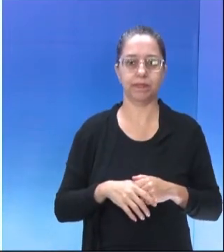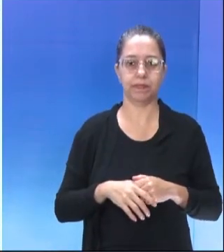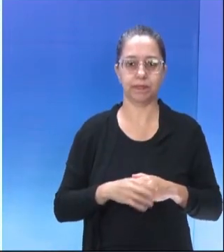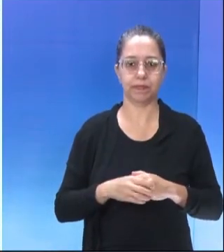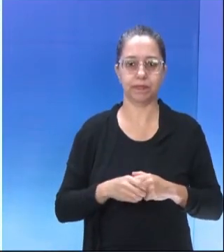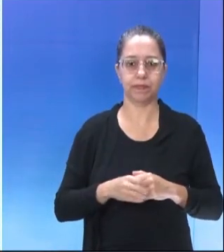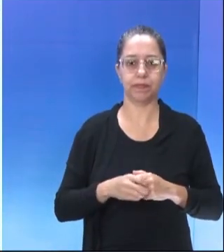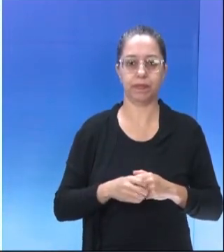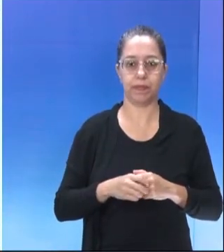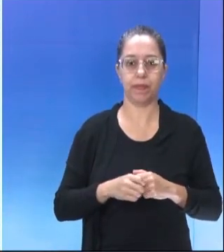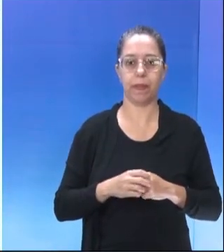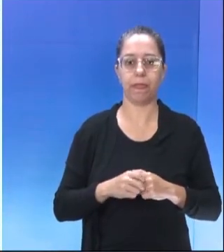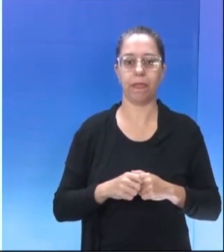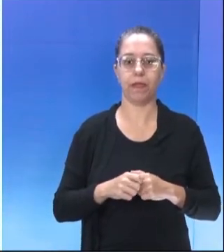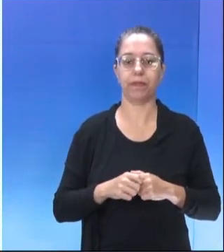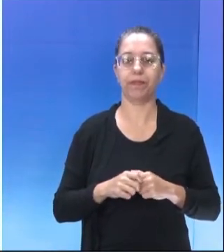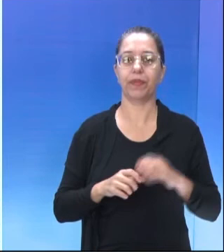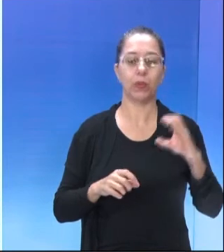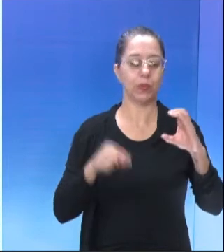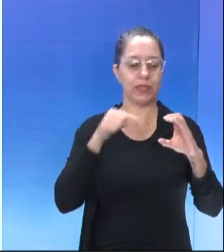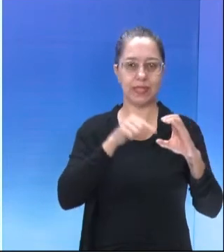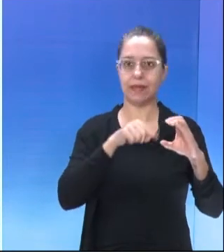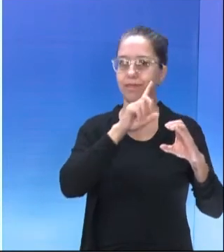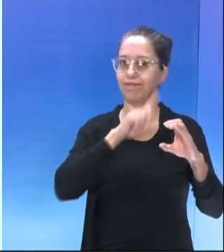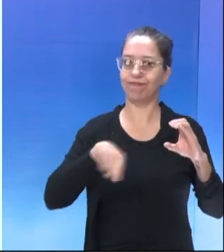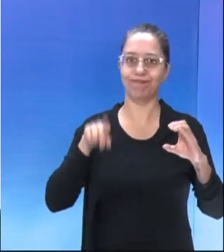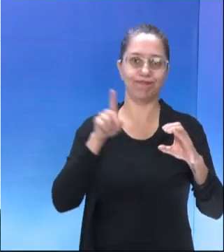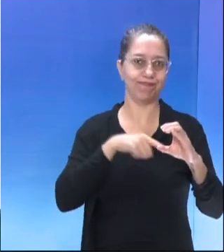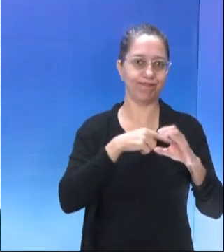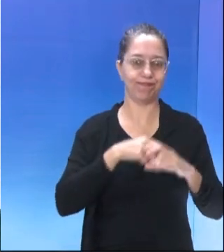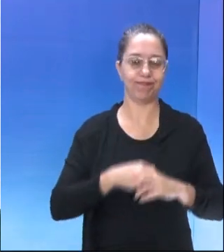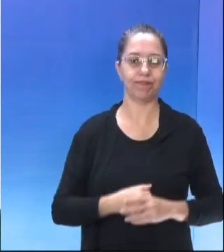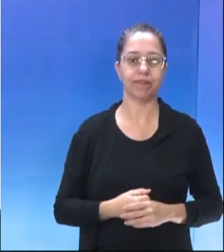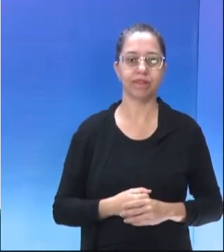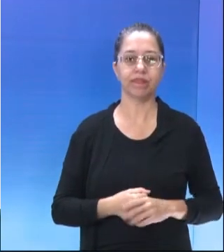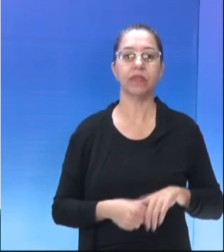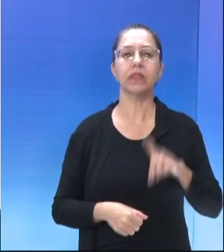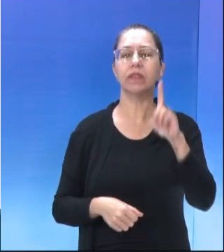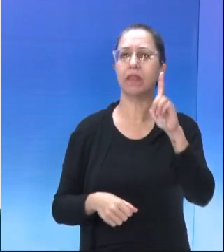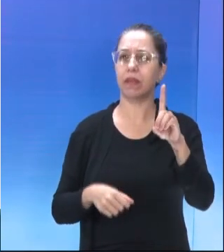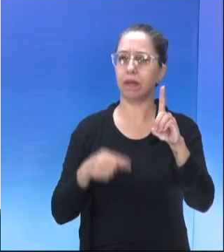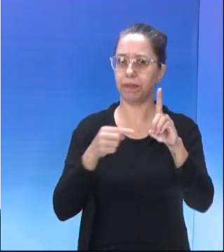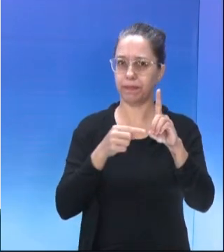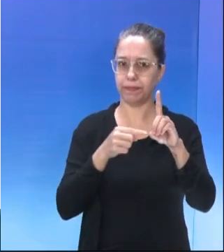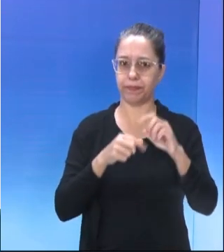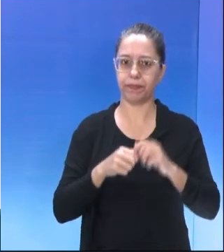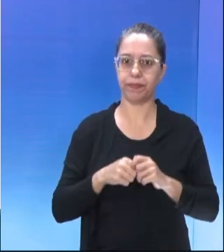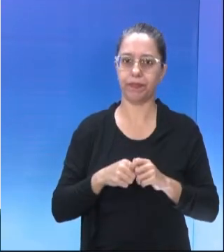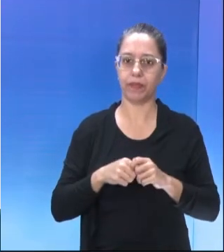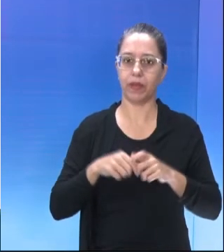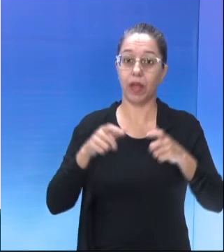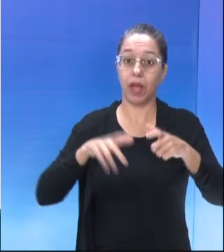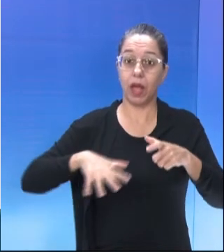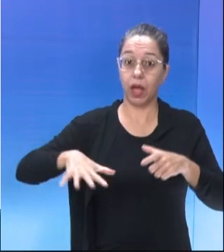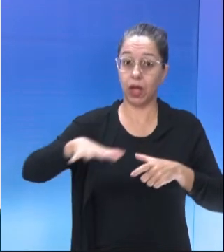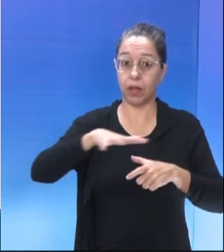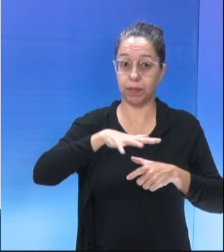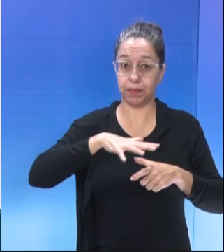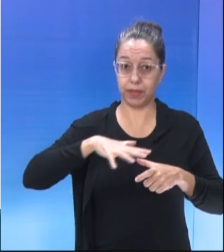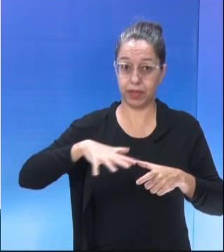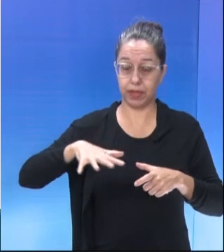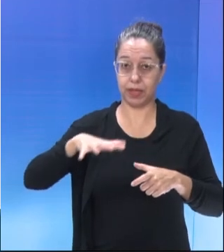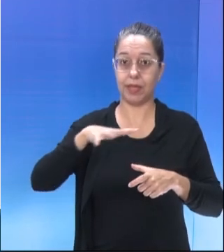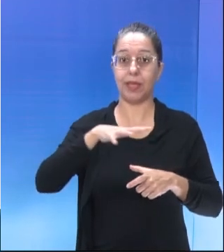a atividade enzimática aqui. Então, também não é a letra C. A letra D, vamos entender a letra D. Ambiente